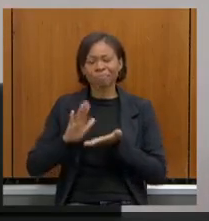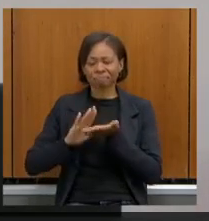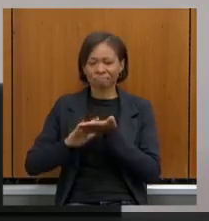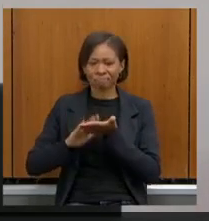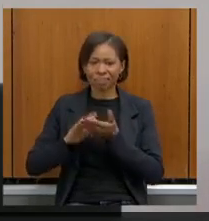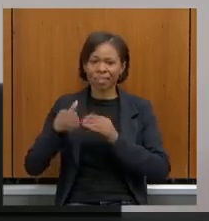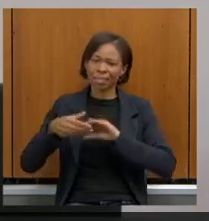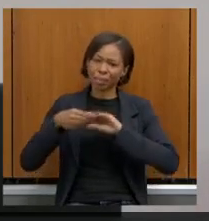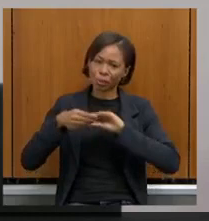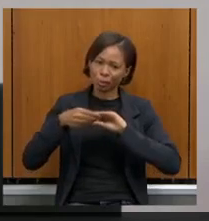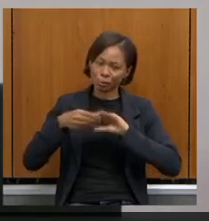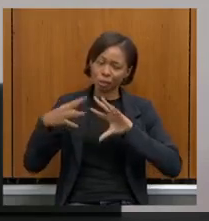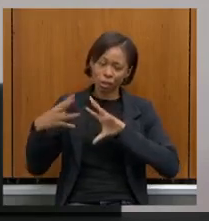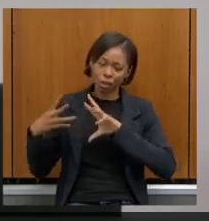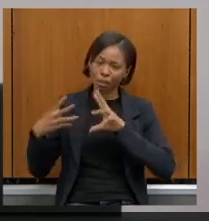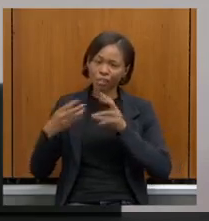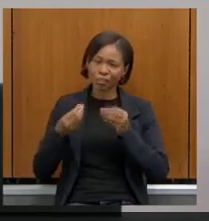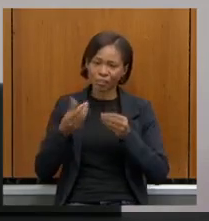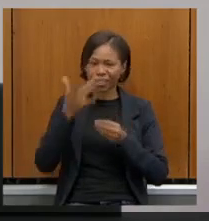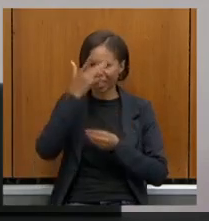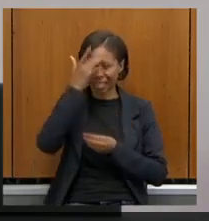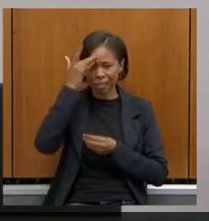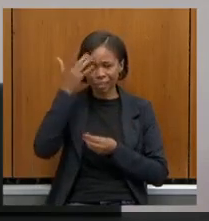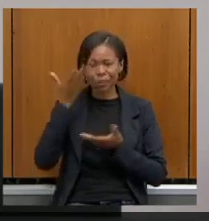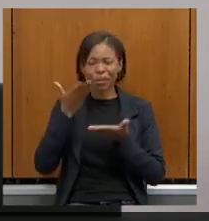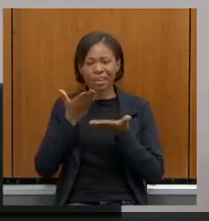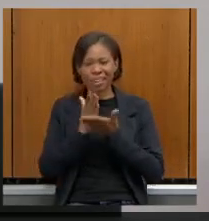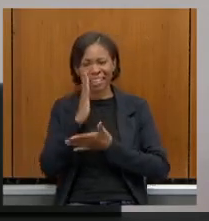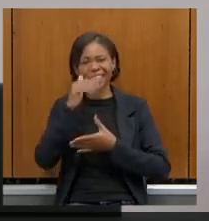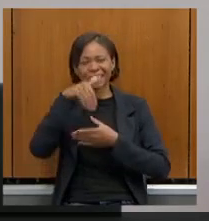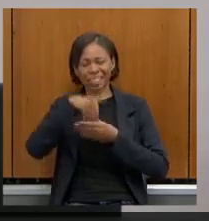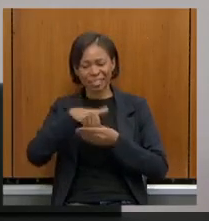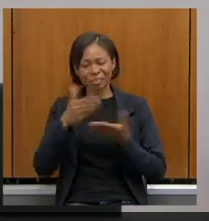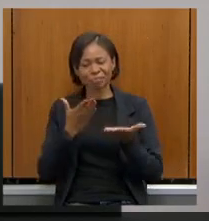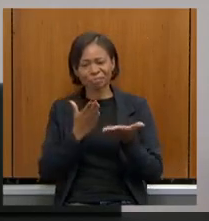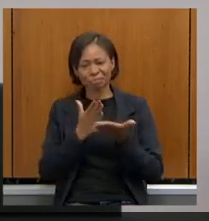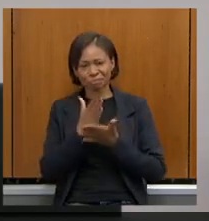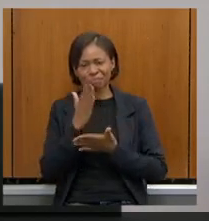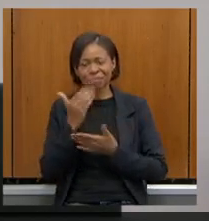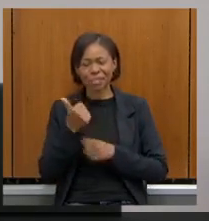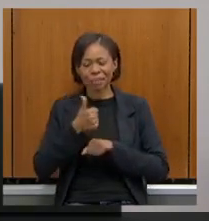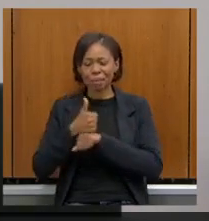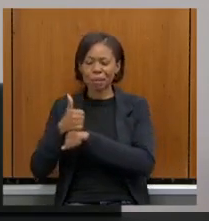a todos os eleitos de todos os segmentos que estarão sendo